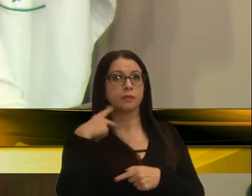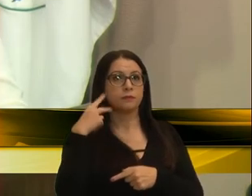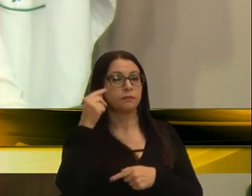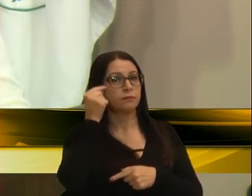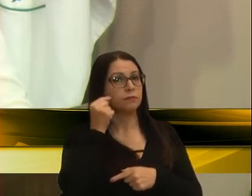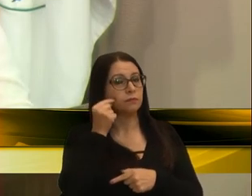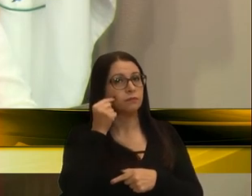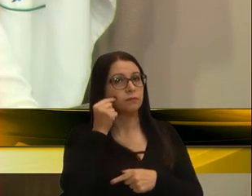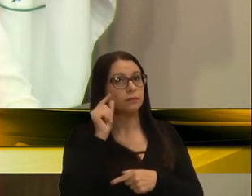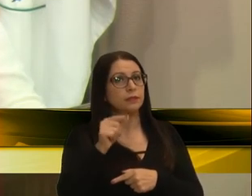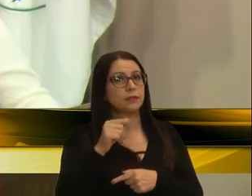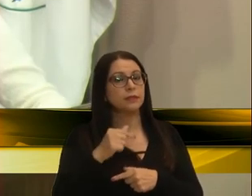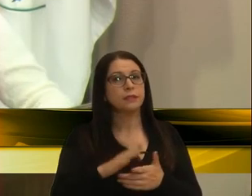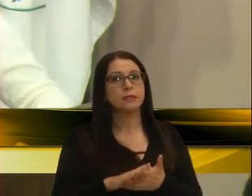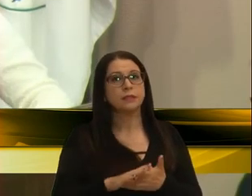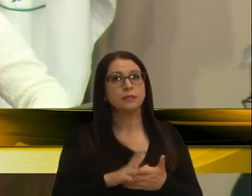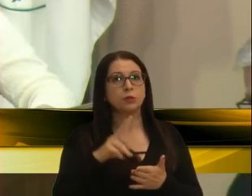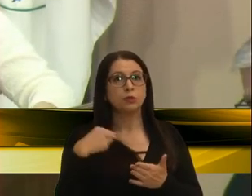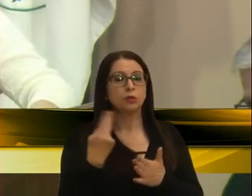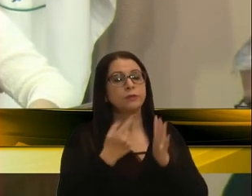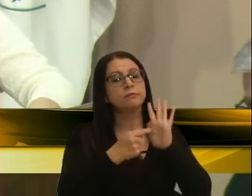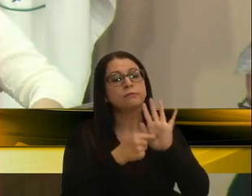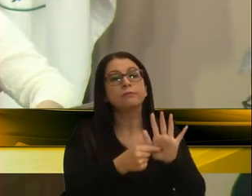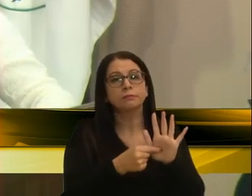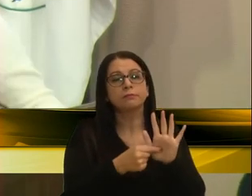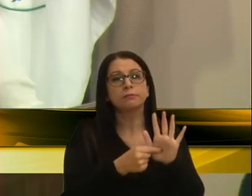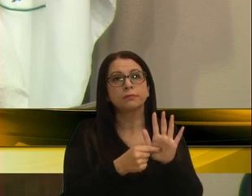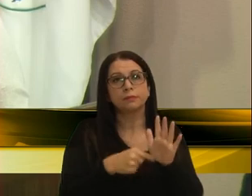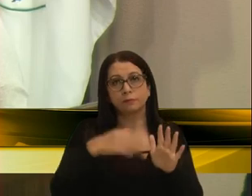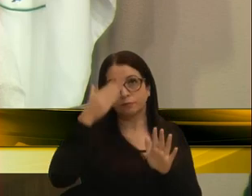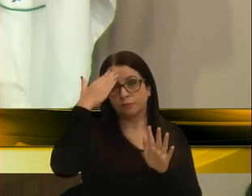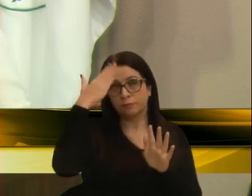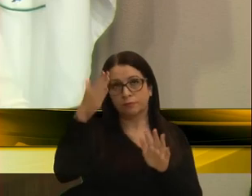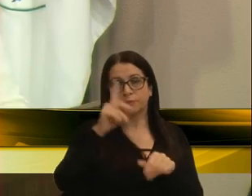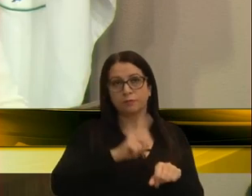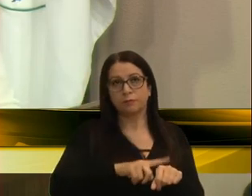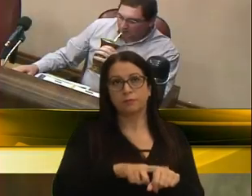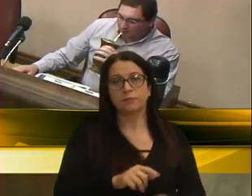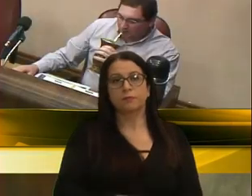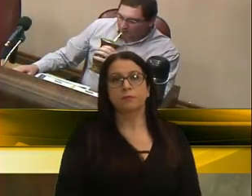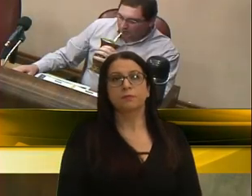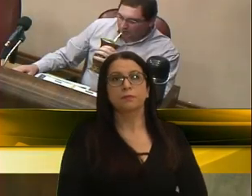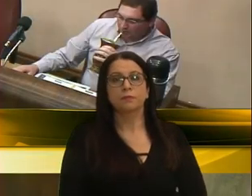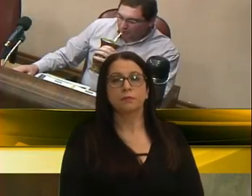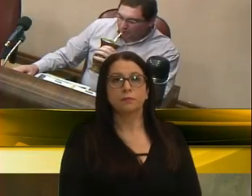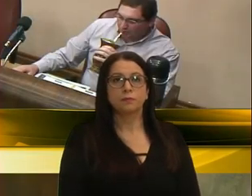Bandeira. Essa, então, é a nossa apresentação. Eu agradeço o espaço.